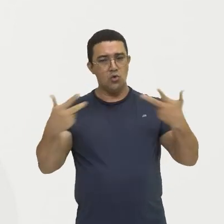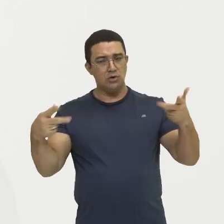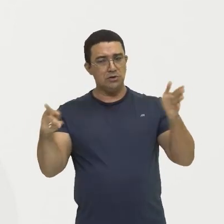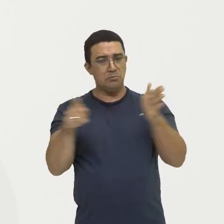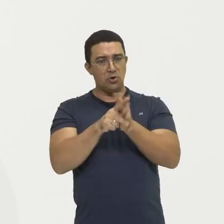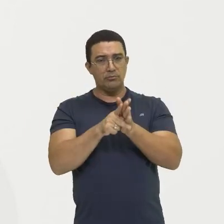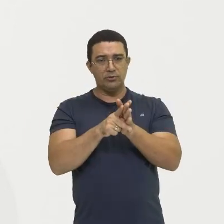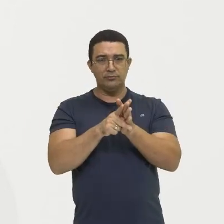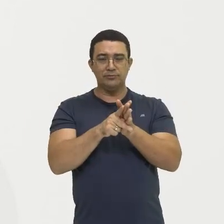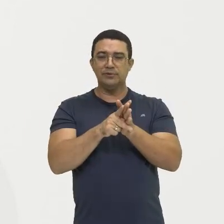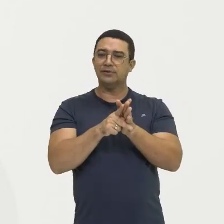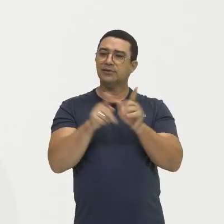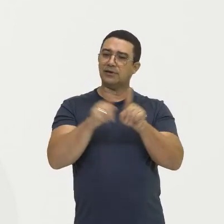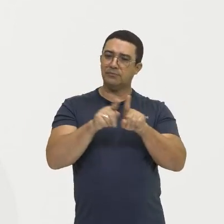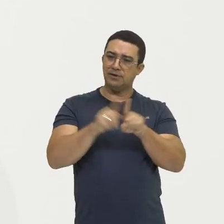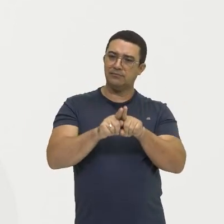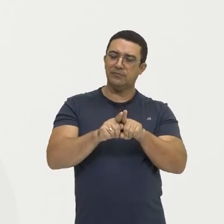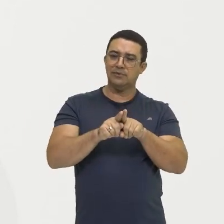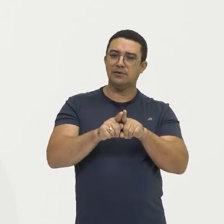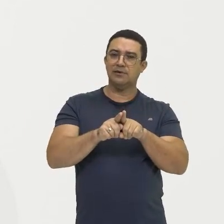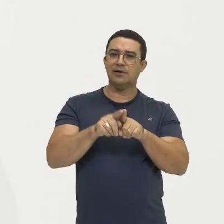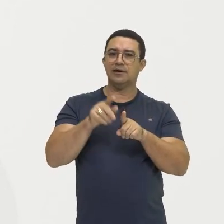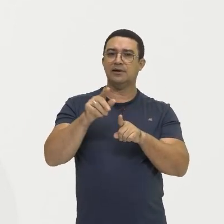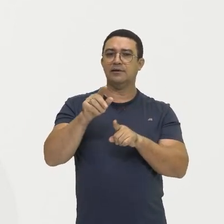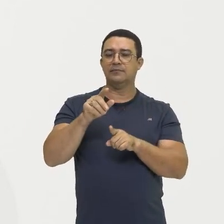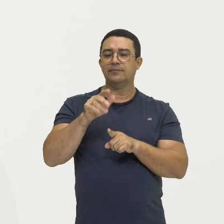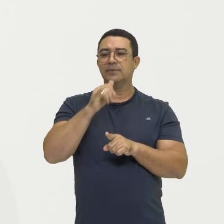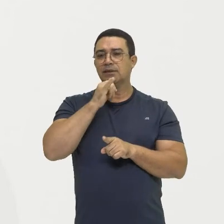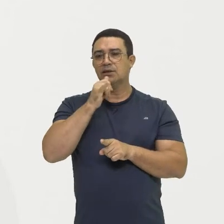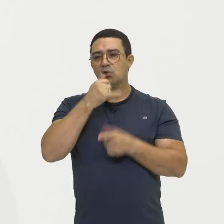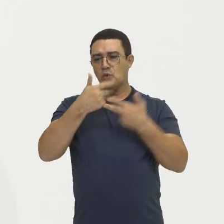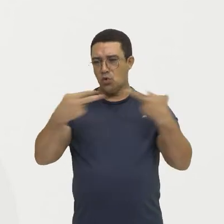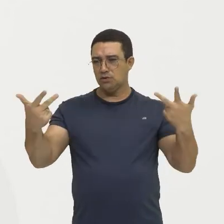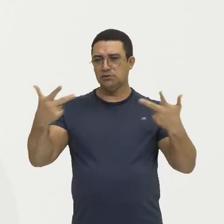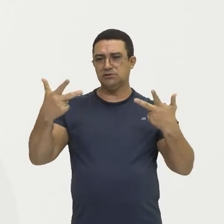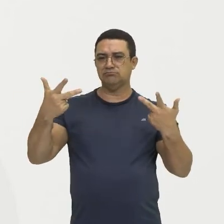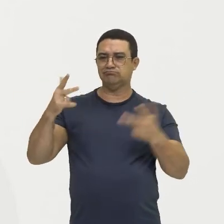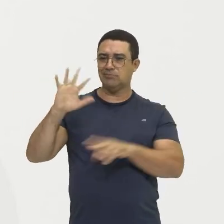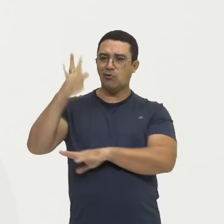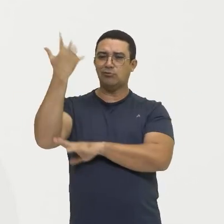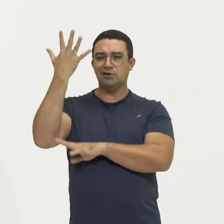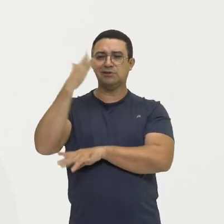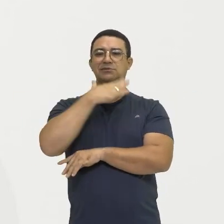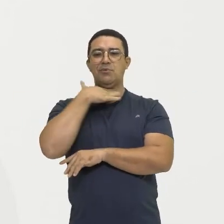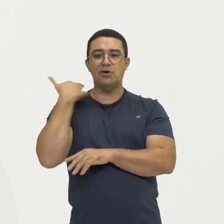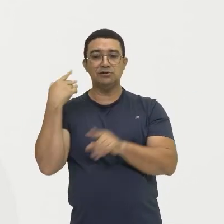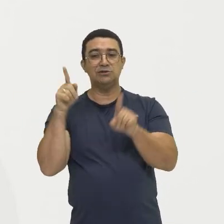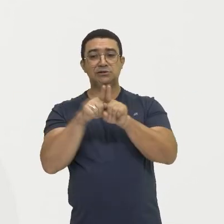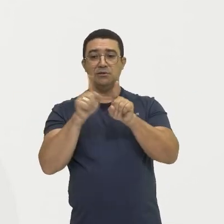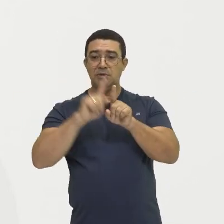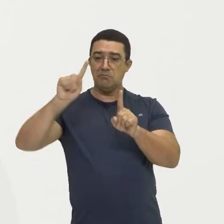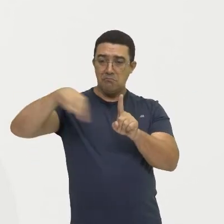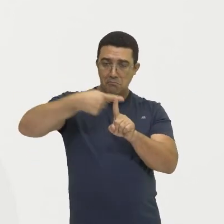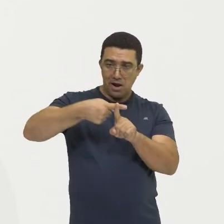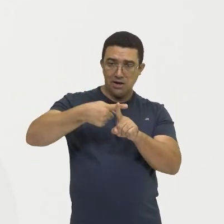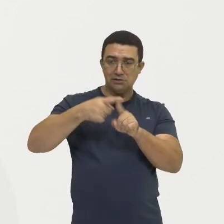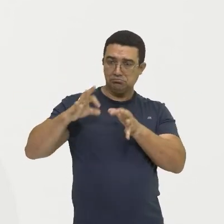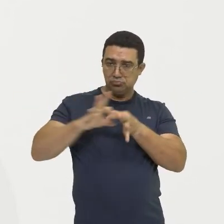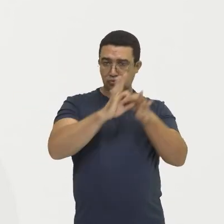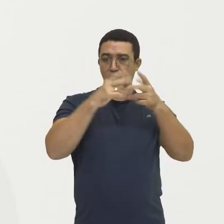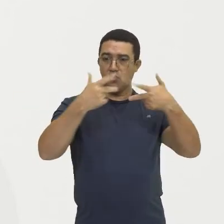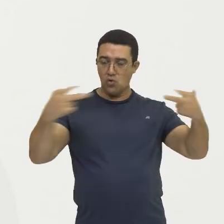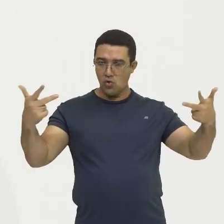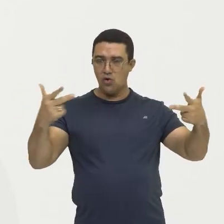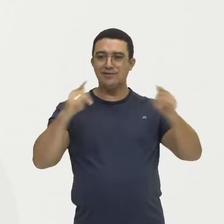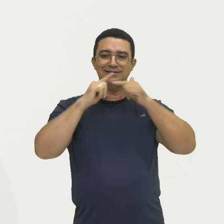e cômicos, né? Ou seja, aquilo que é fatal e aquilo que é engraçado. Ele vai unir as duas coisas,